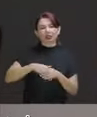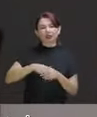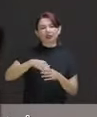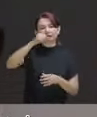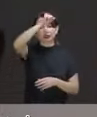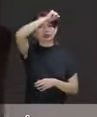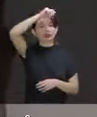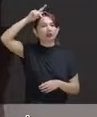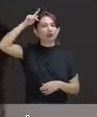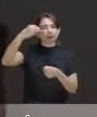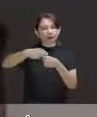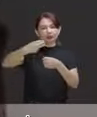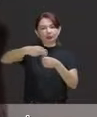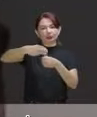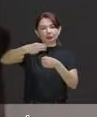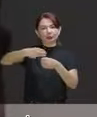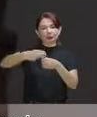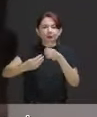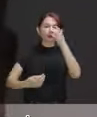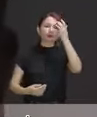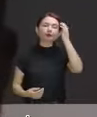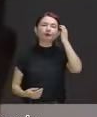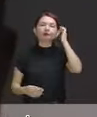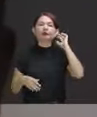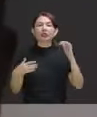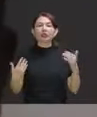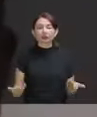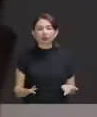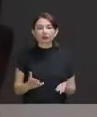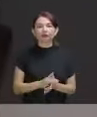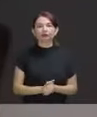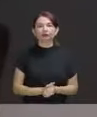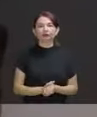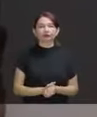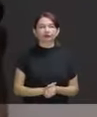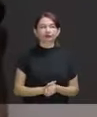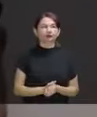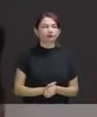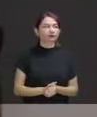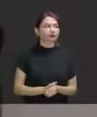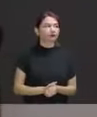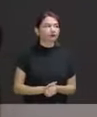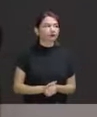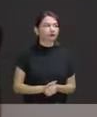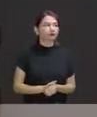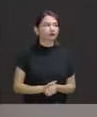essa emenda constitucional. E o